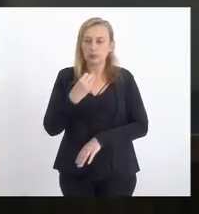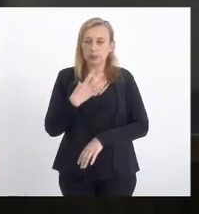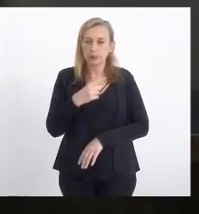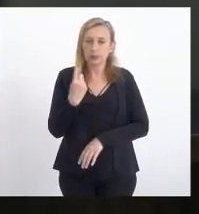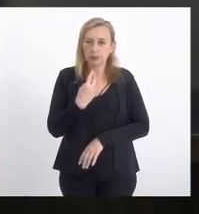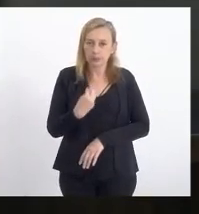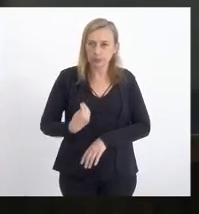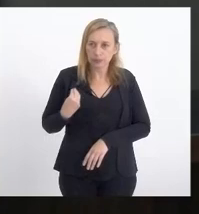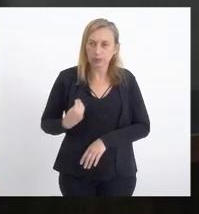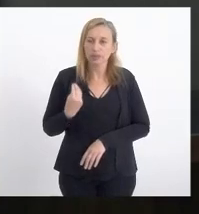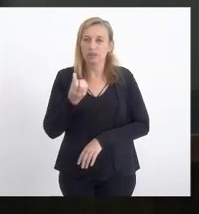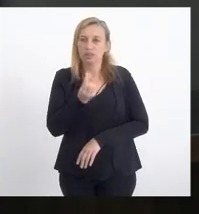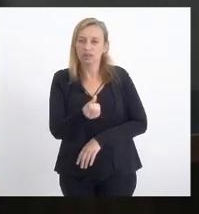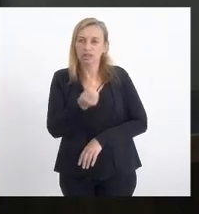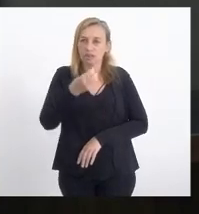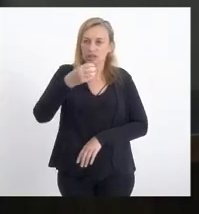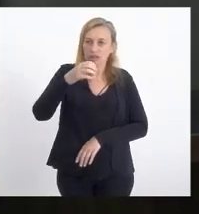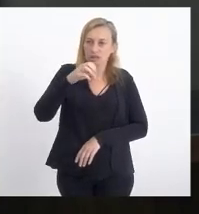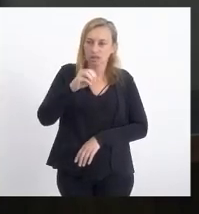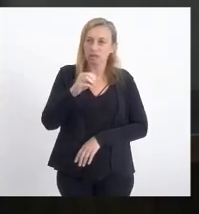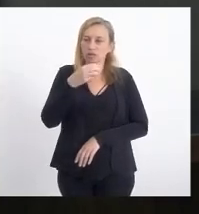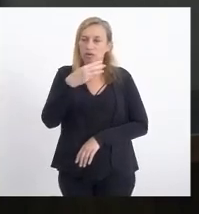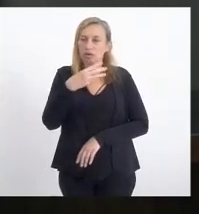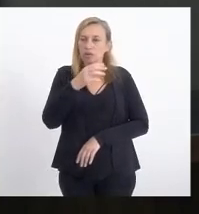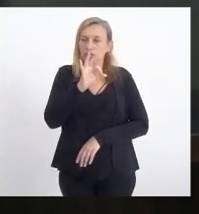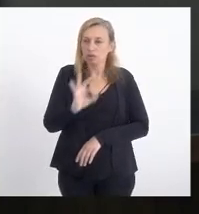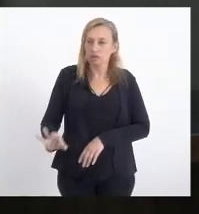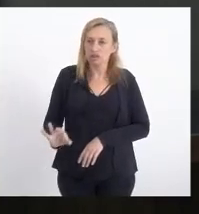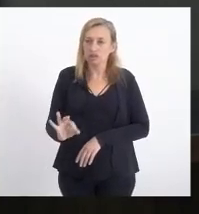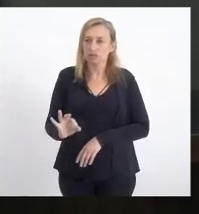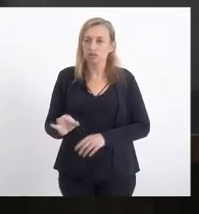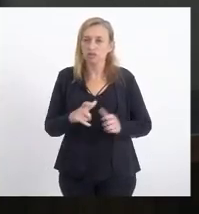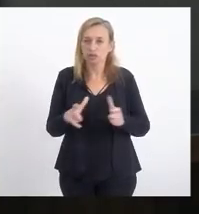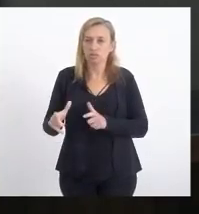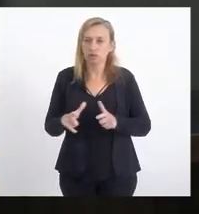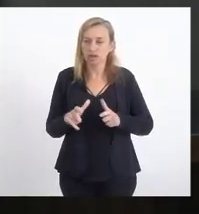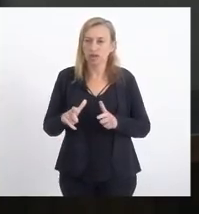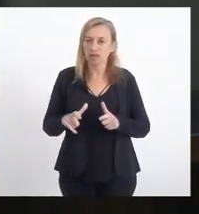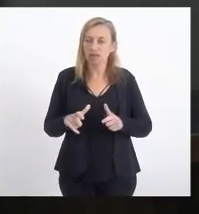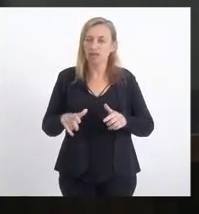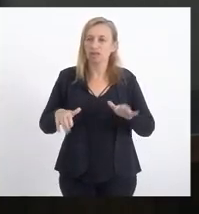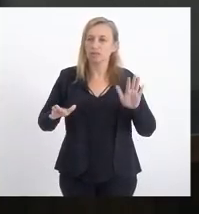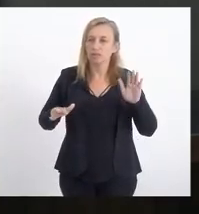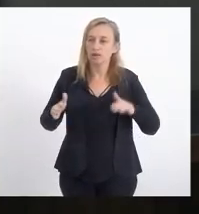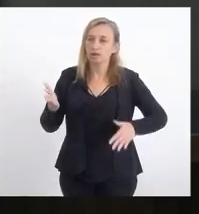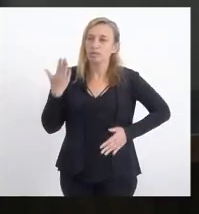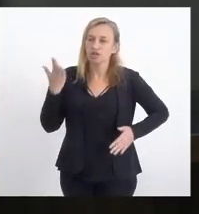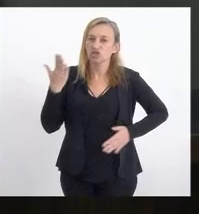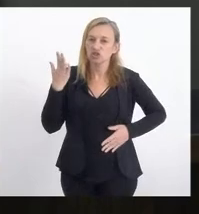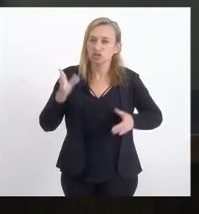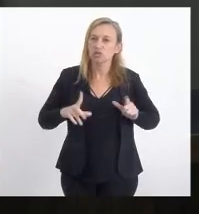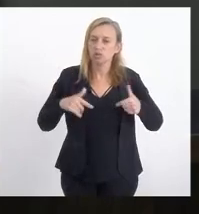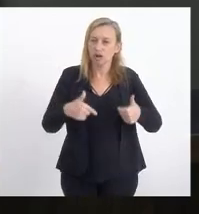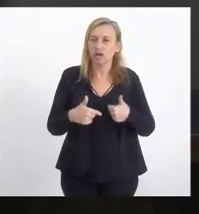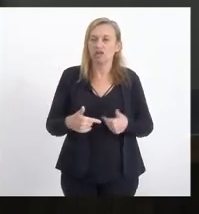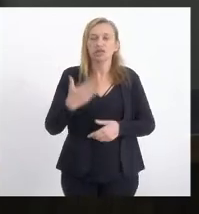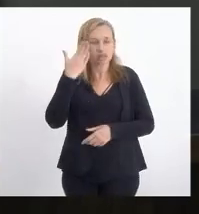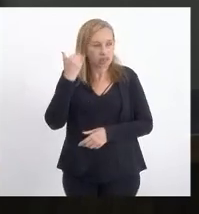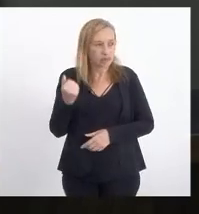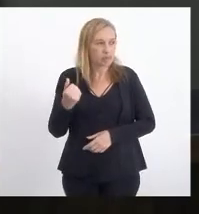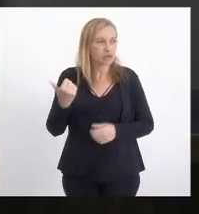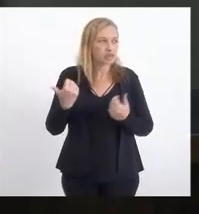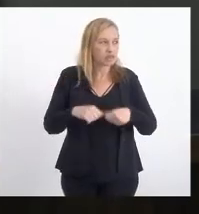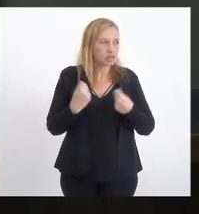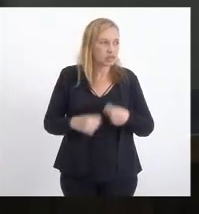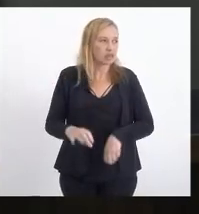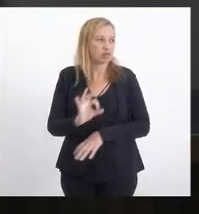vive a sessenta por cento do território Fluminense ser tomado por facção criminosa a gente sabe da realidade do policial que é a nossa Última Fronteira